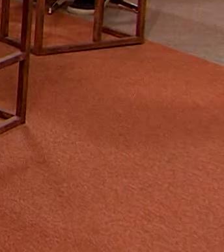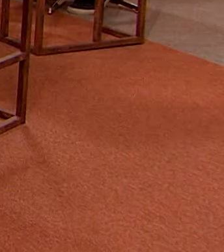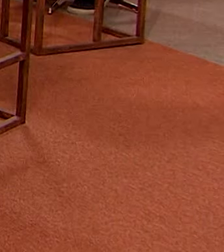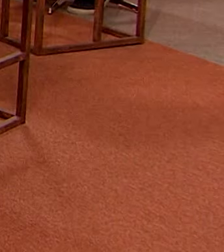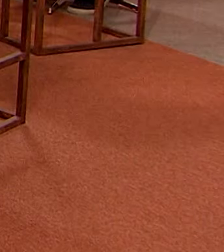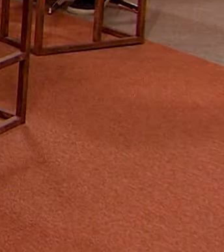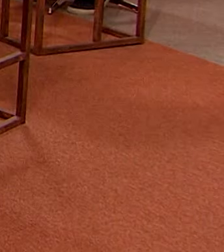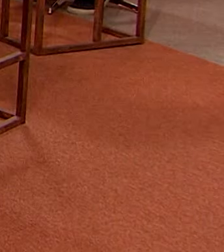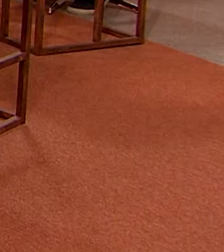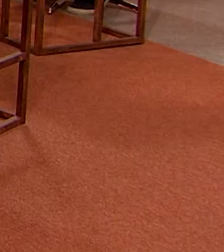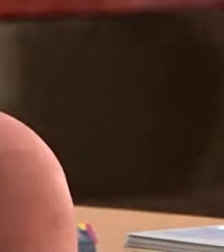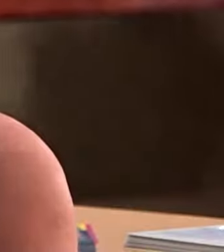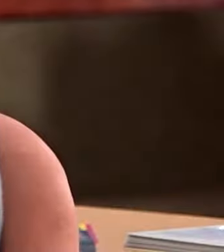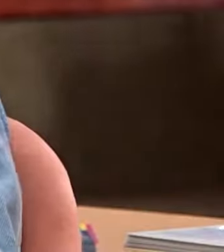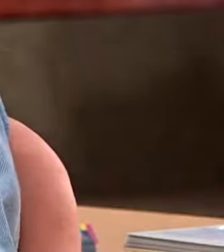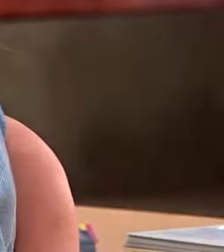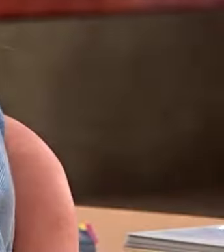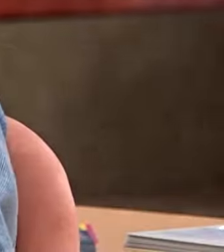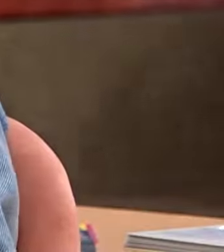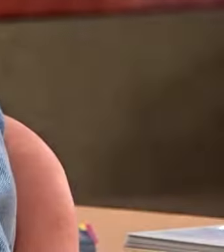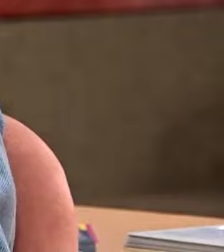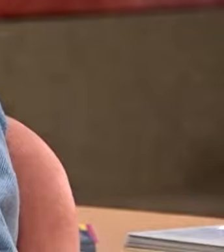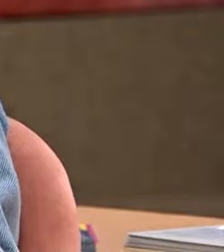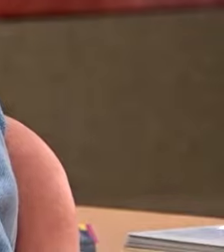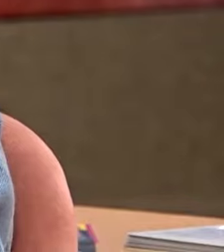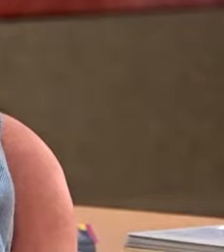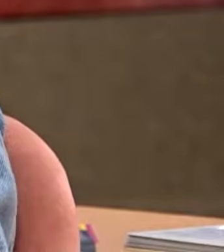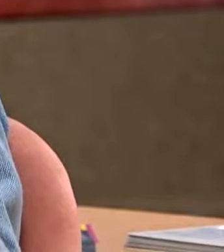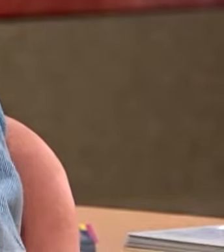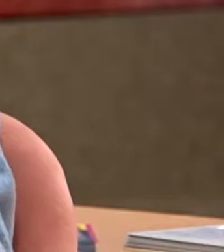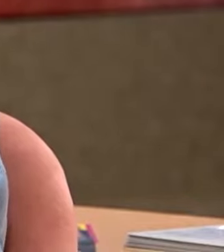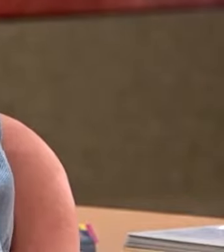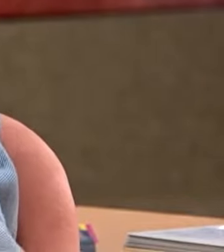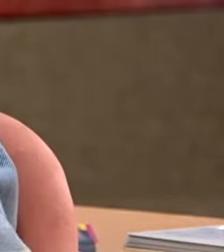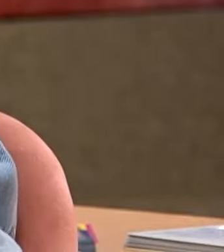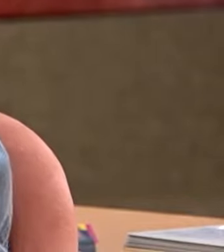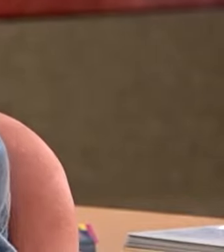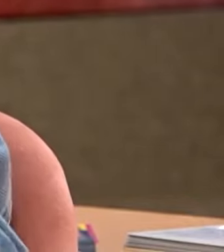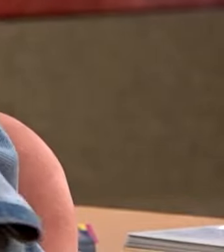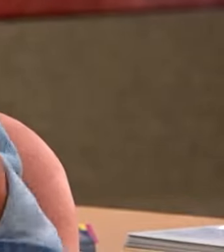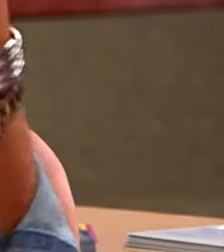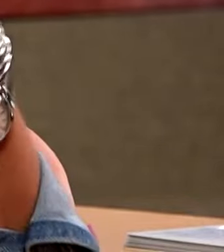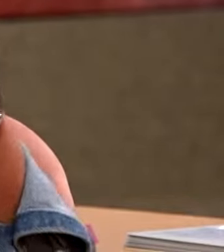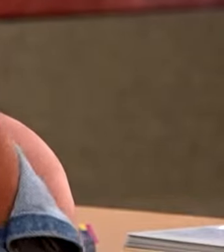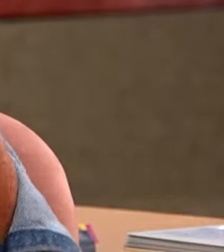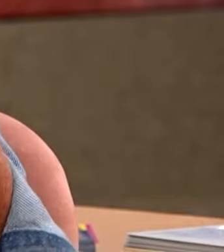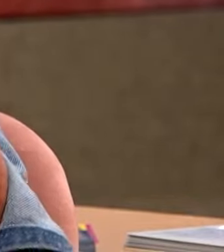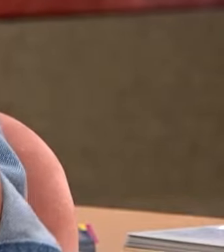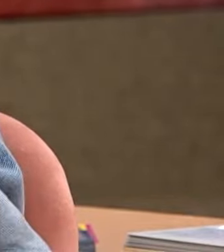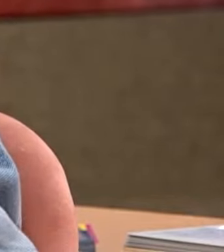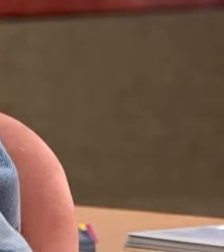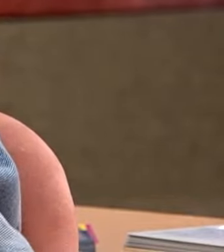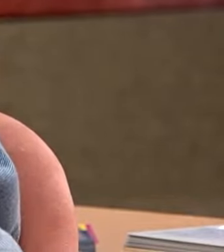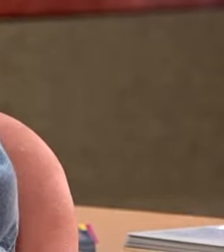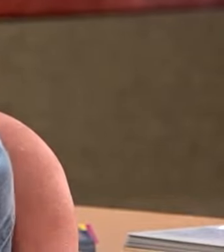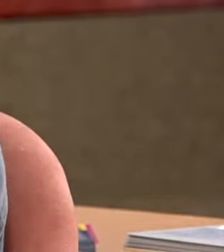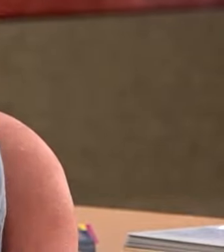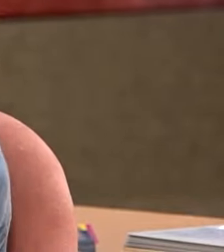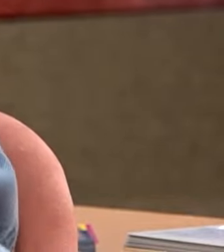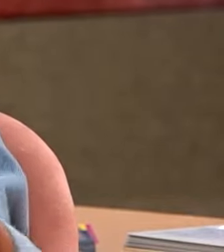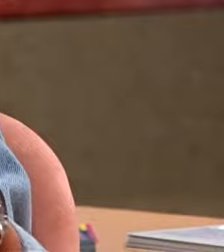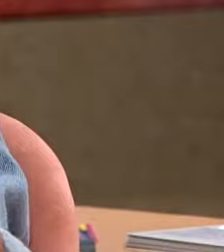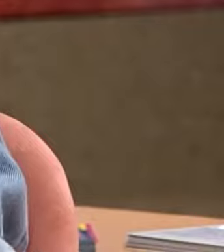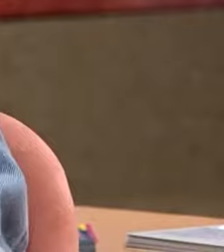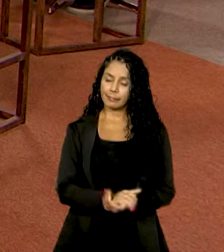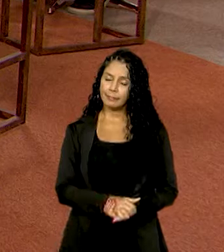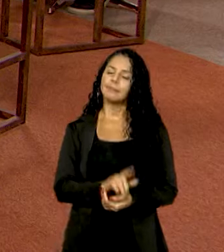Entendeu? Não é, porque a maior parte leva babá. Inclusive, é muito importante, porque faz formação de plateia para o nosso teatro, inclusive, da vida inteira adulta. Você tem que formar plateia desde